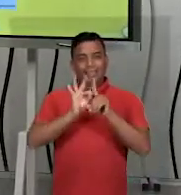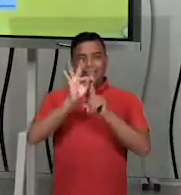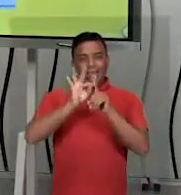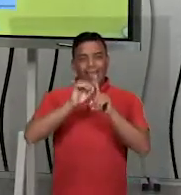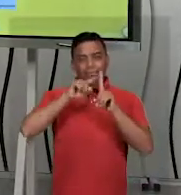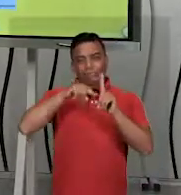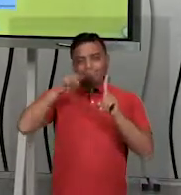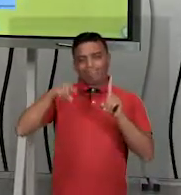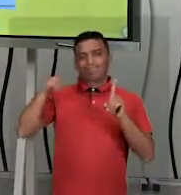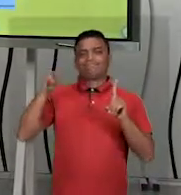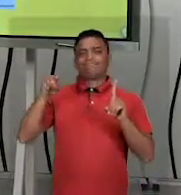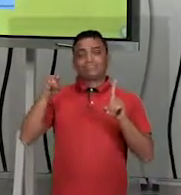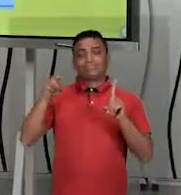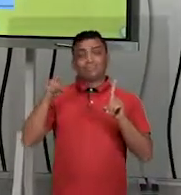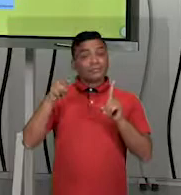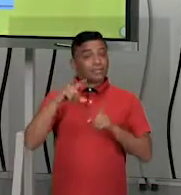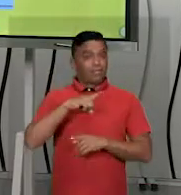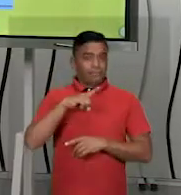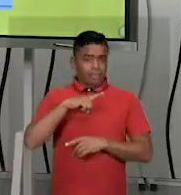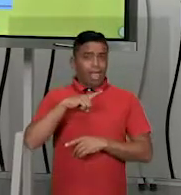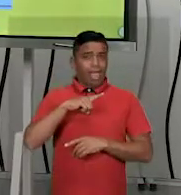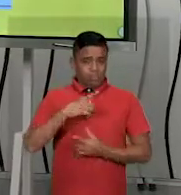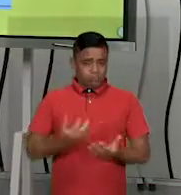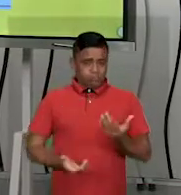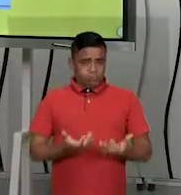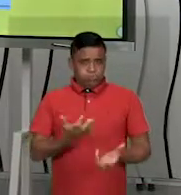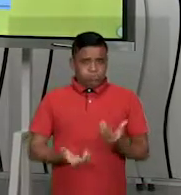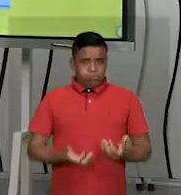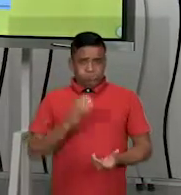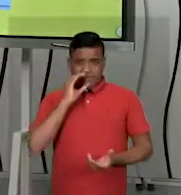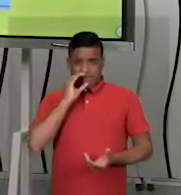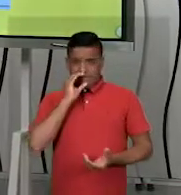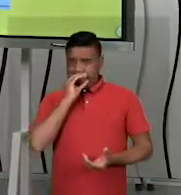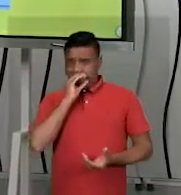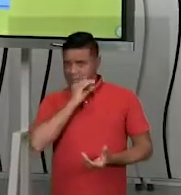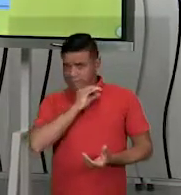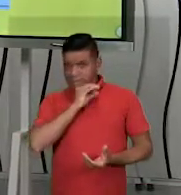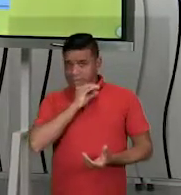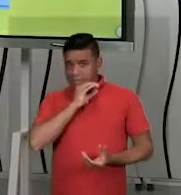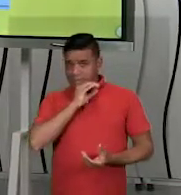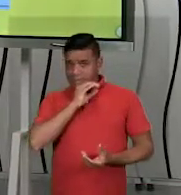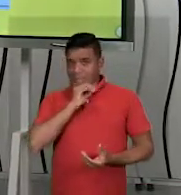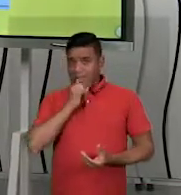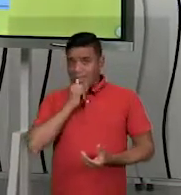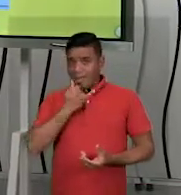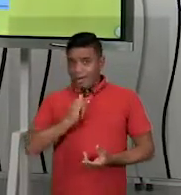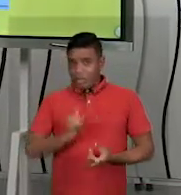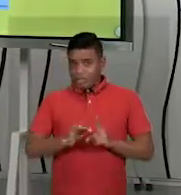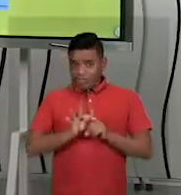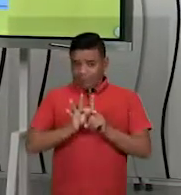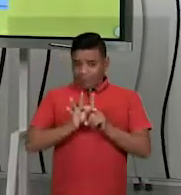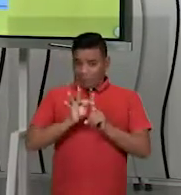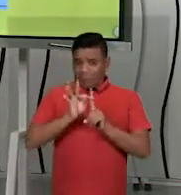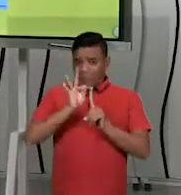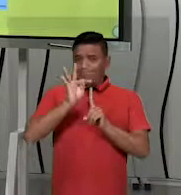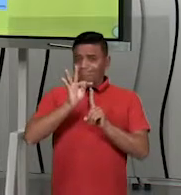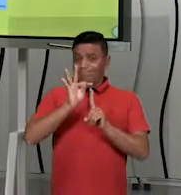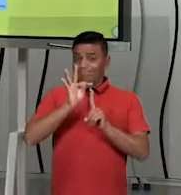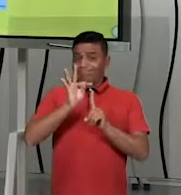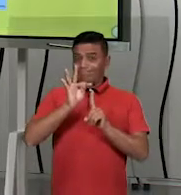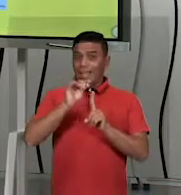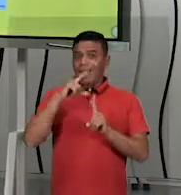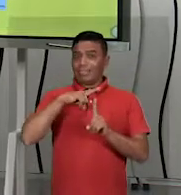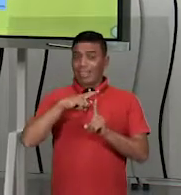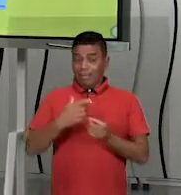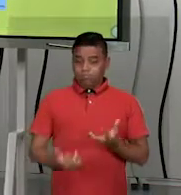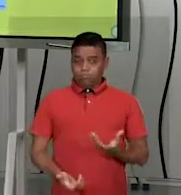isso. Se você tem uma fonte quente, que seria a energia térmica, você coloca essa fonte quente